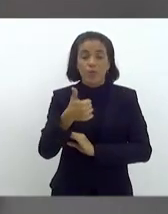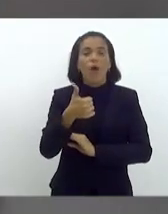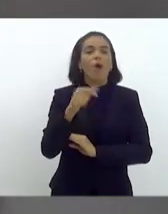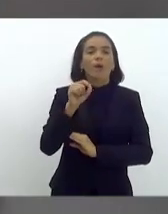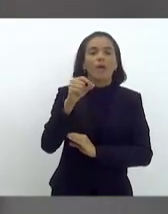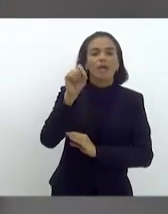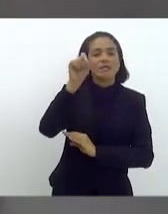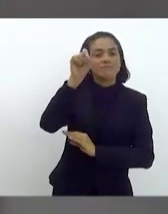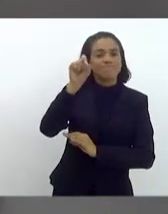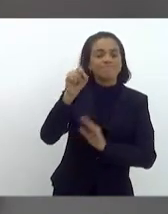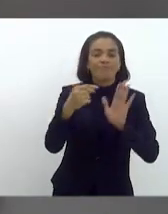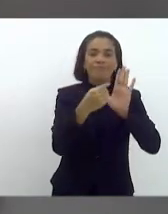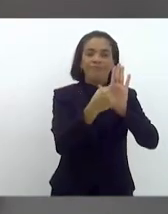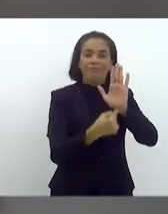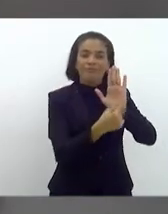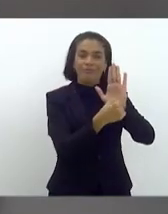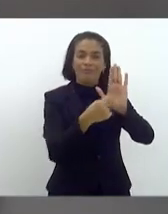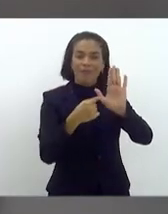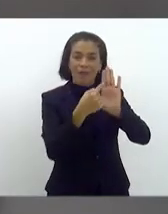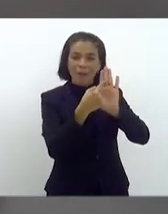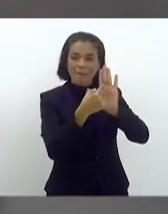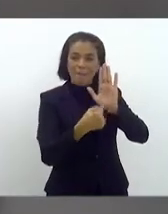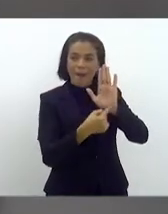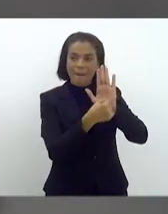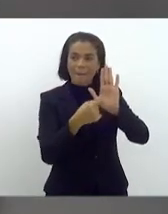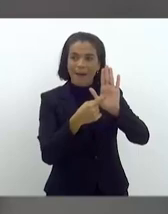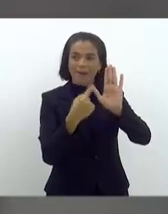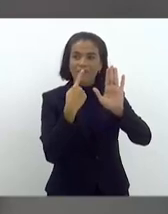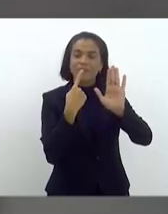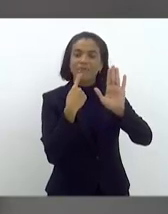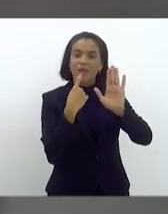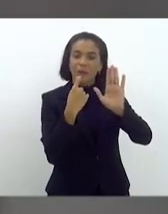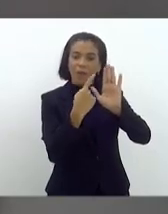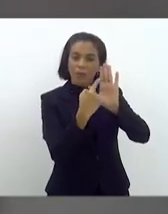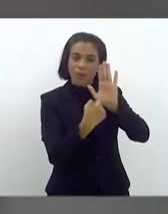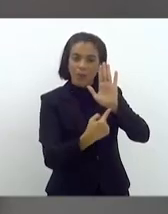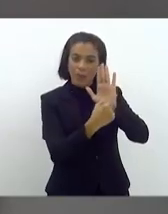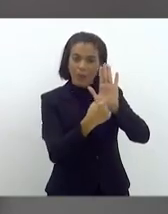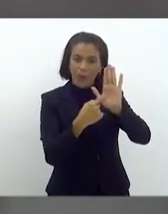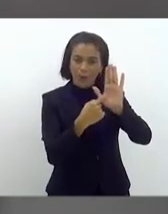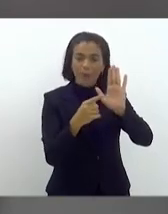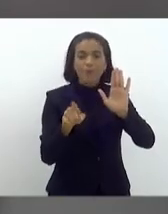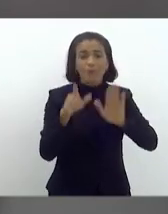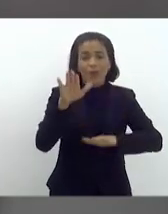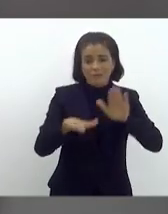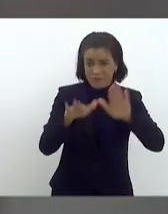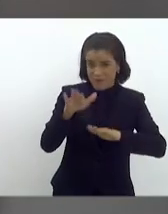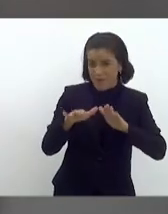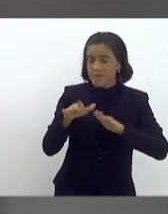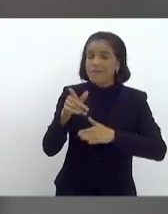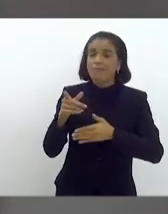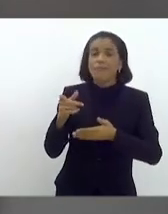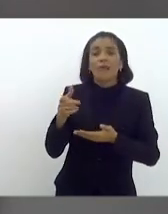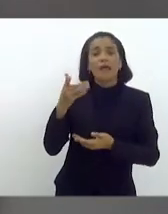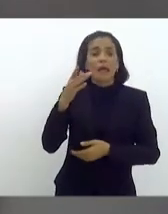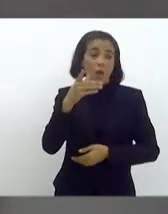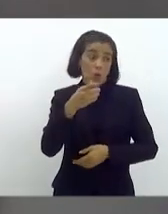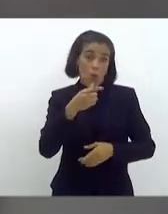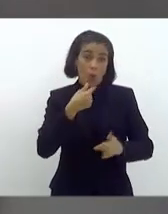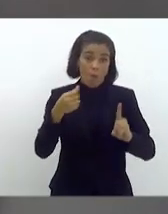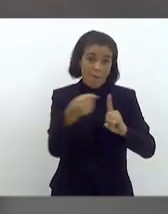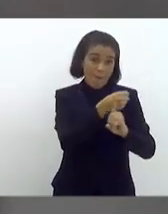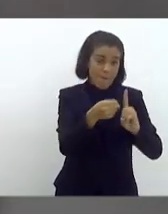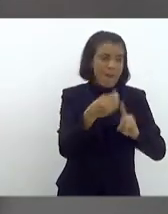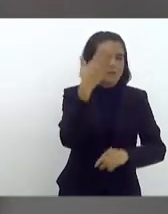né Então as mulheres podem buscar ajuda numa farmácia né porque muitas vezes o agressor sabe onde é a delegacia sabe